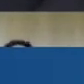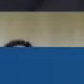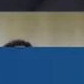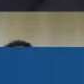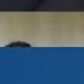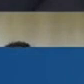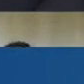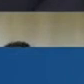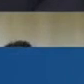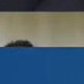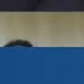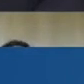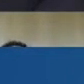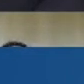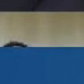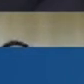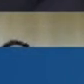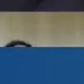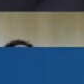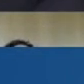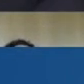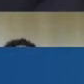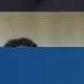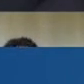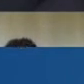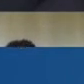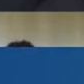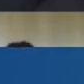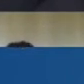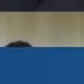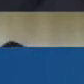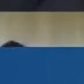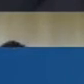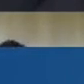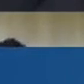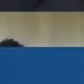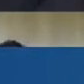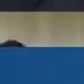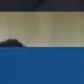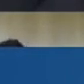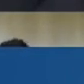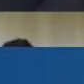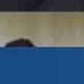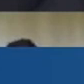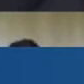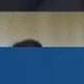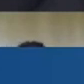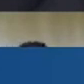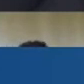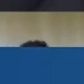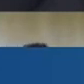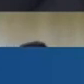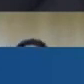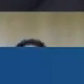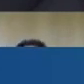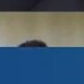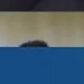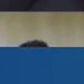quais benefícios ele vai receber ou já recebeu a partir das informações prestadas.